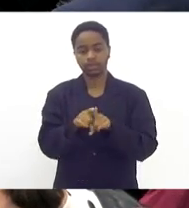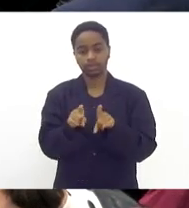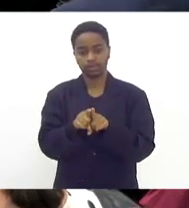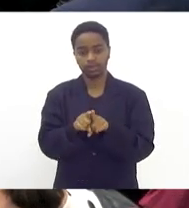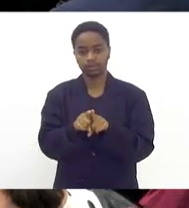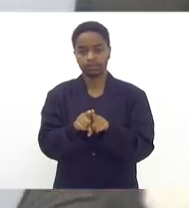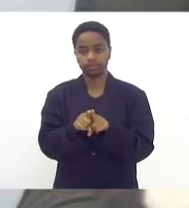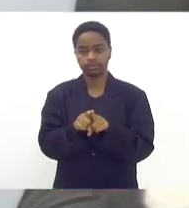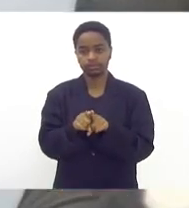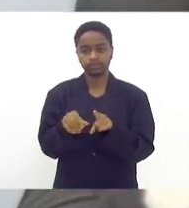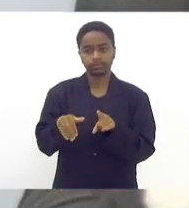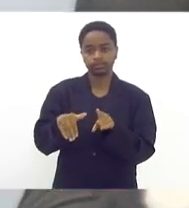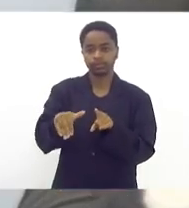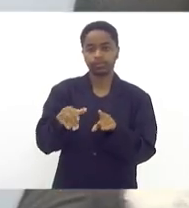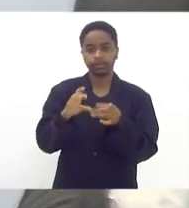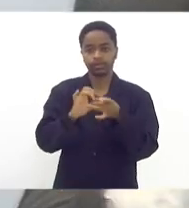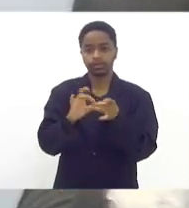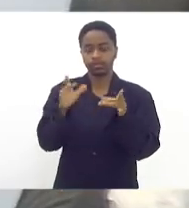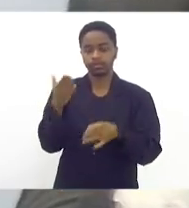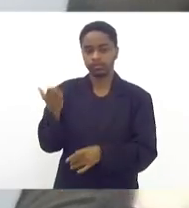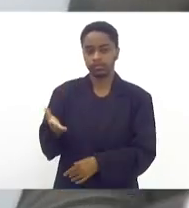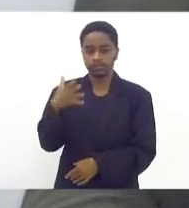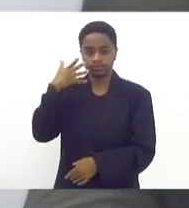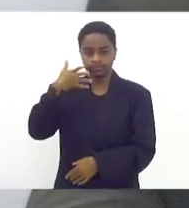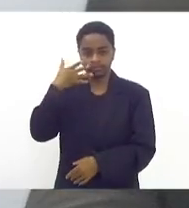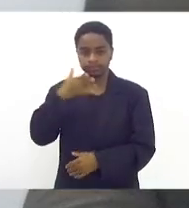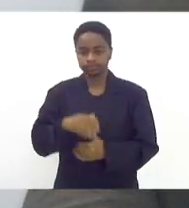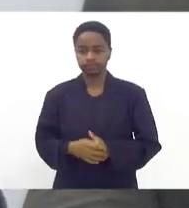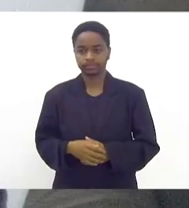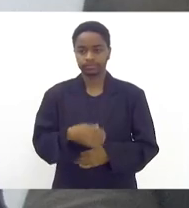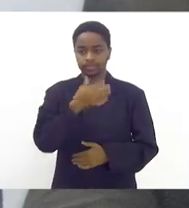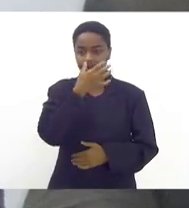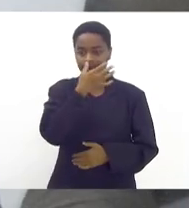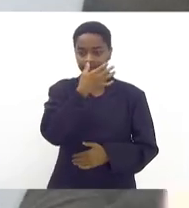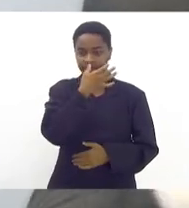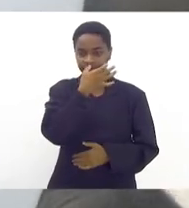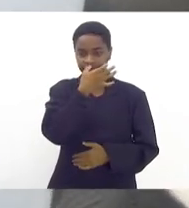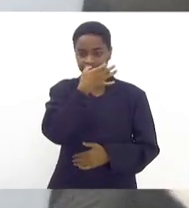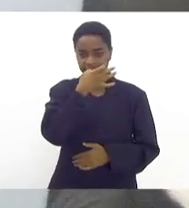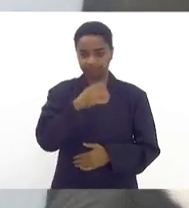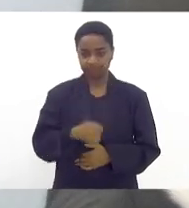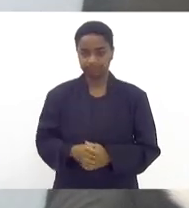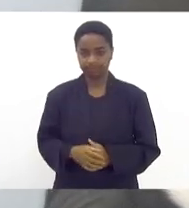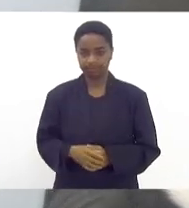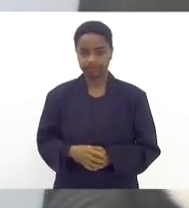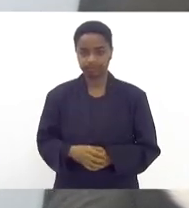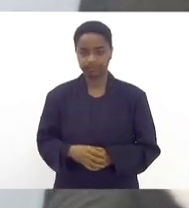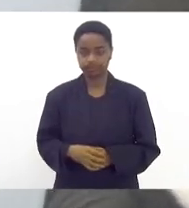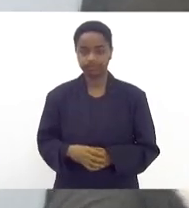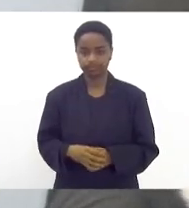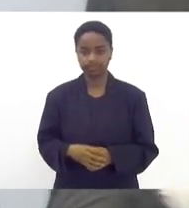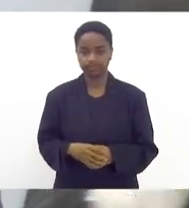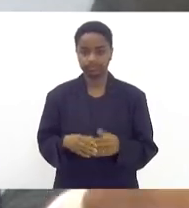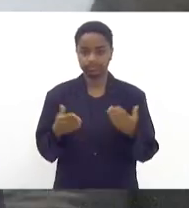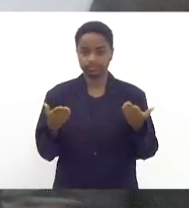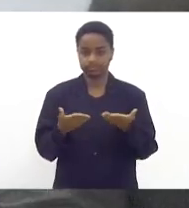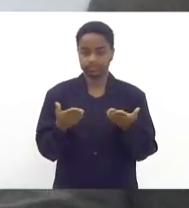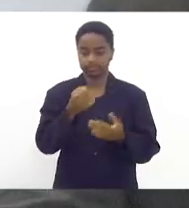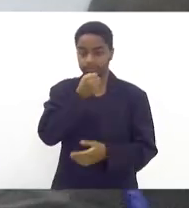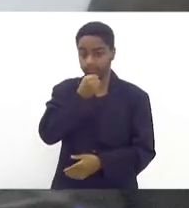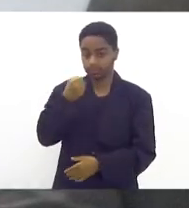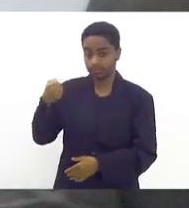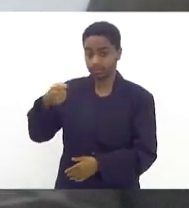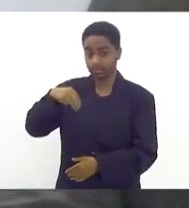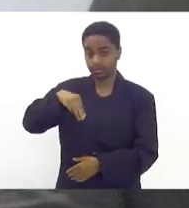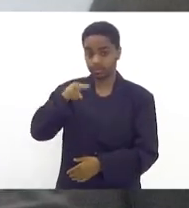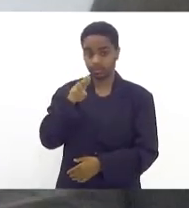teremos também a a palavra do nosso Vereador queria agora passar a palavra ao deputado munir Neto dizendo mais uma vez é esta